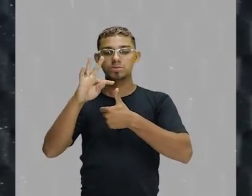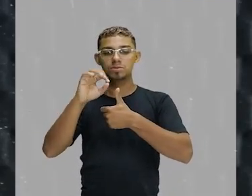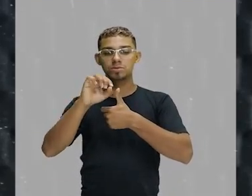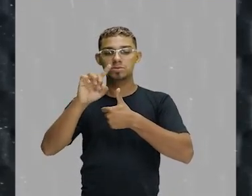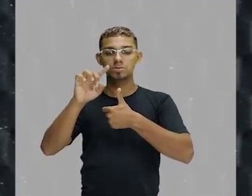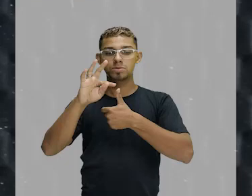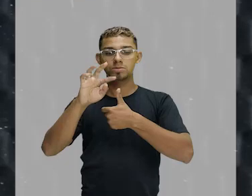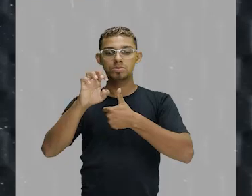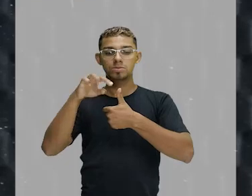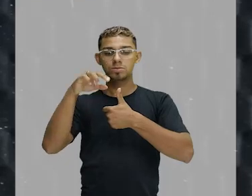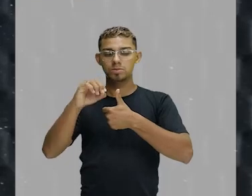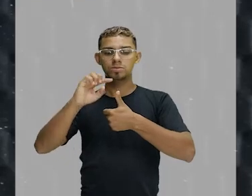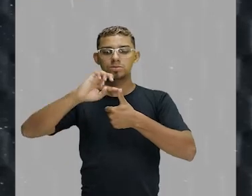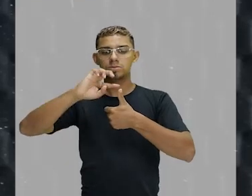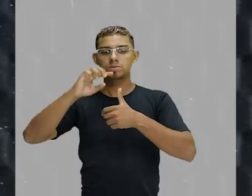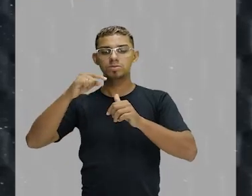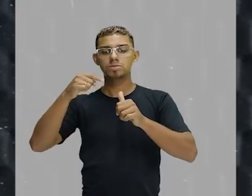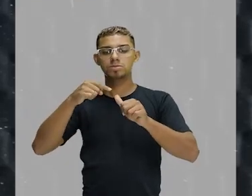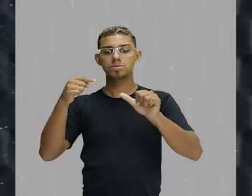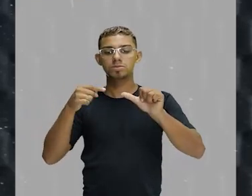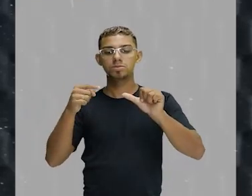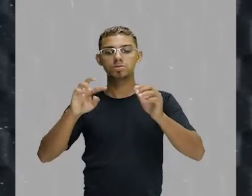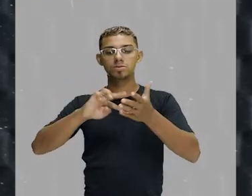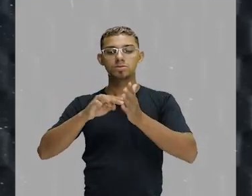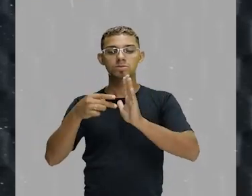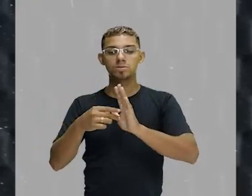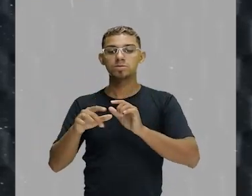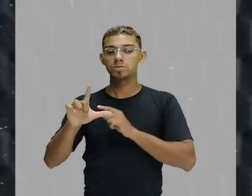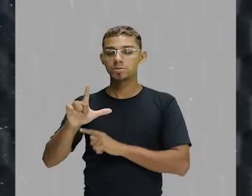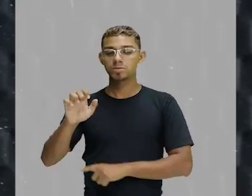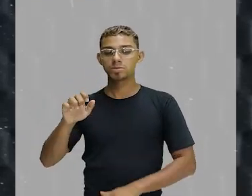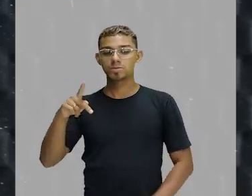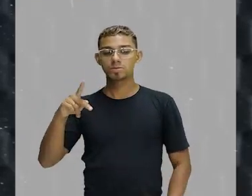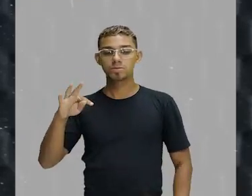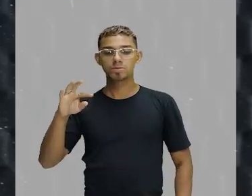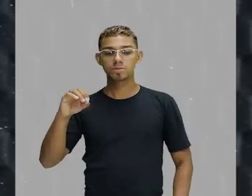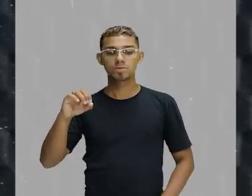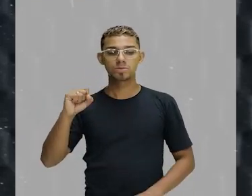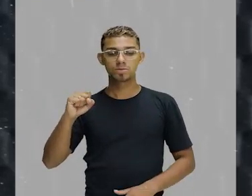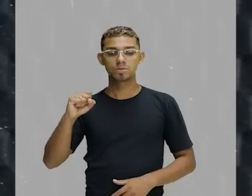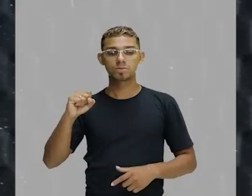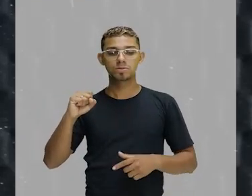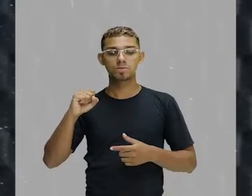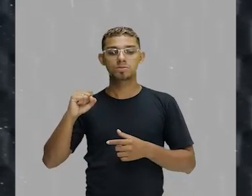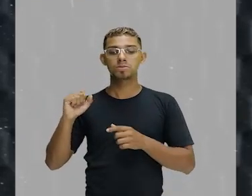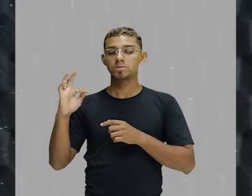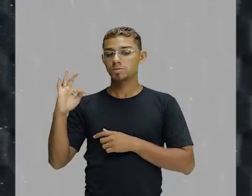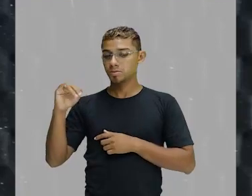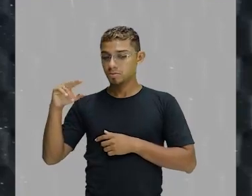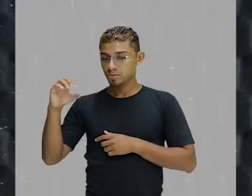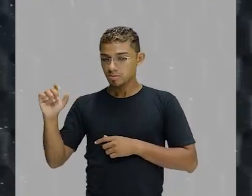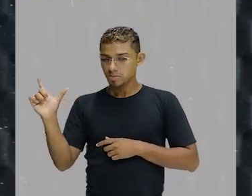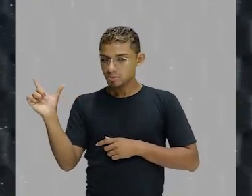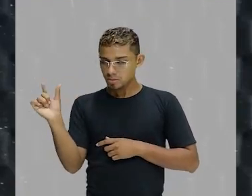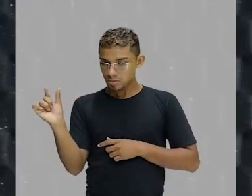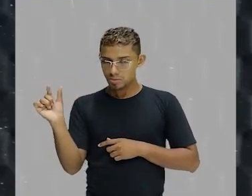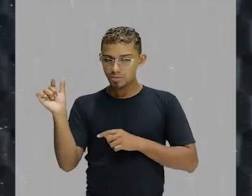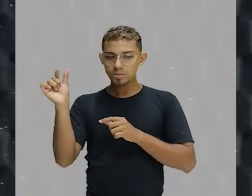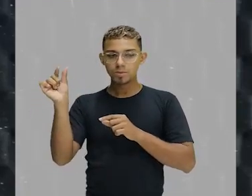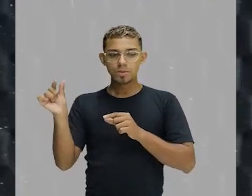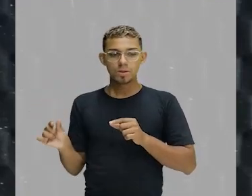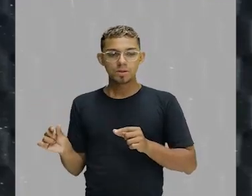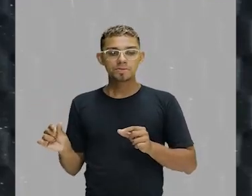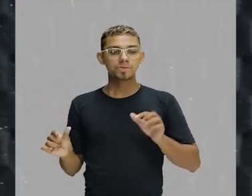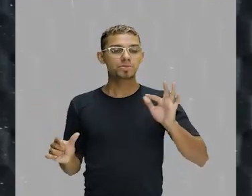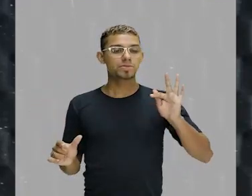leptóteno significa o quê? Vem do grego leptos, quer dizer fino, filamentos finos. Os cromossomos